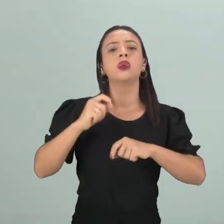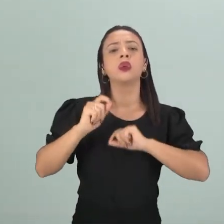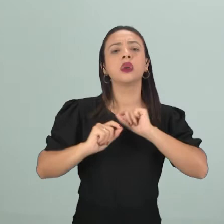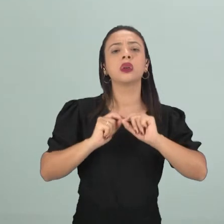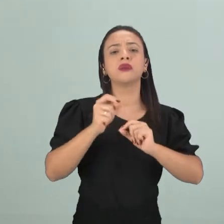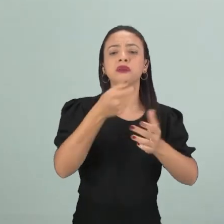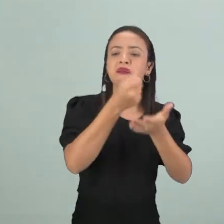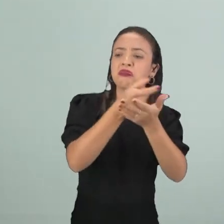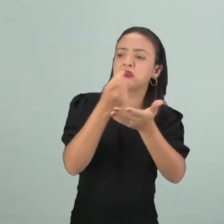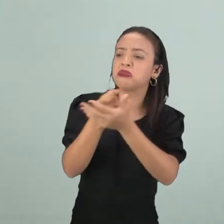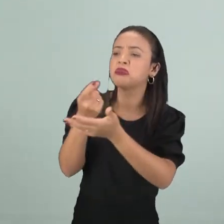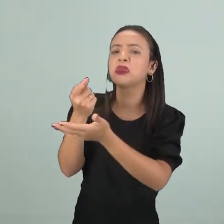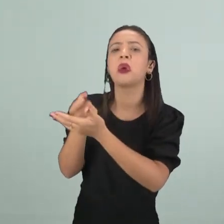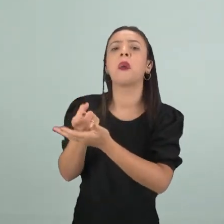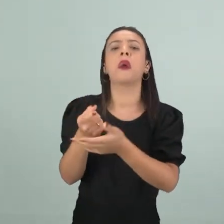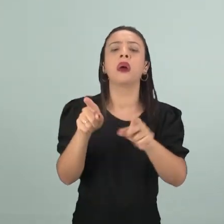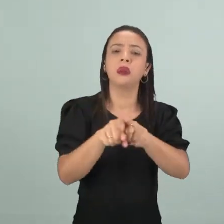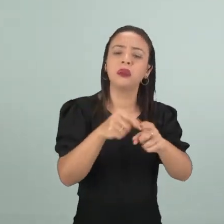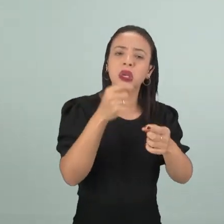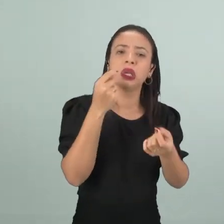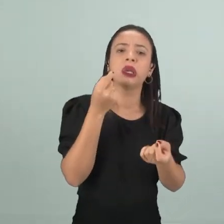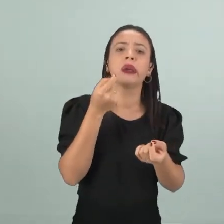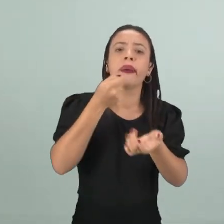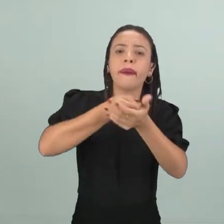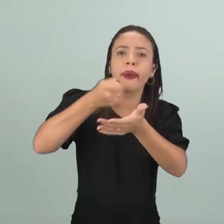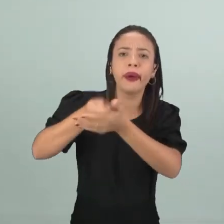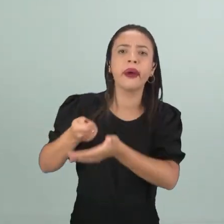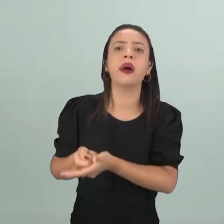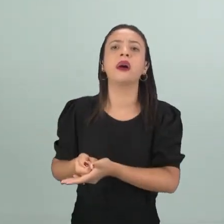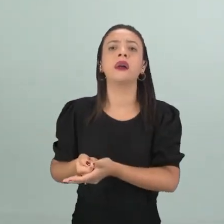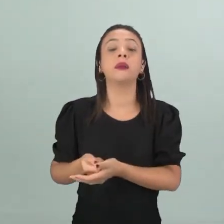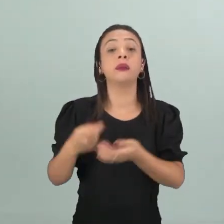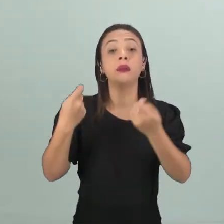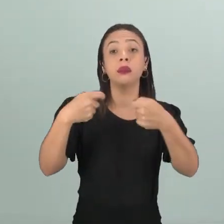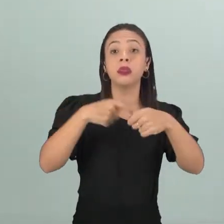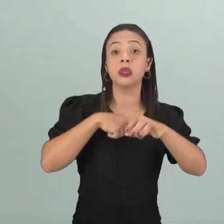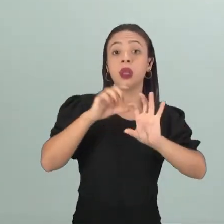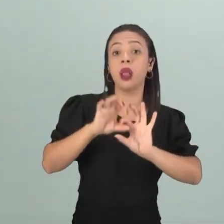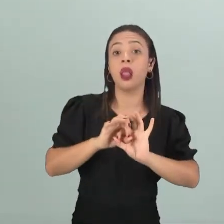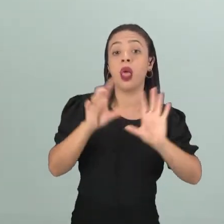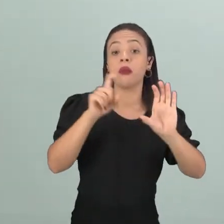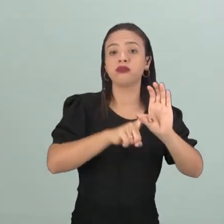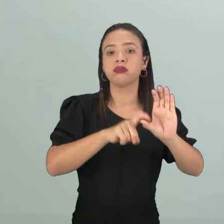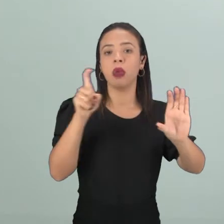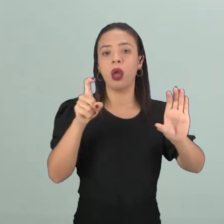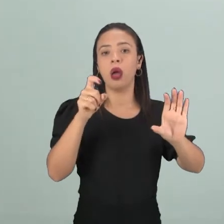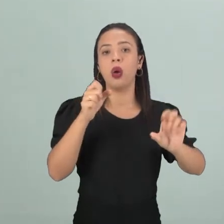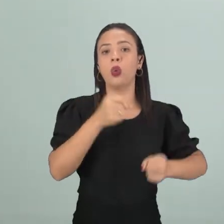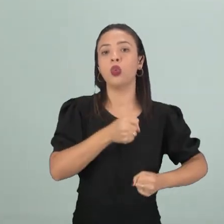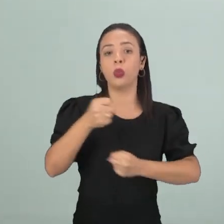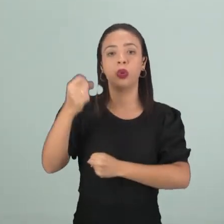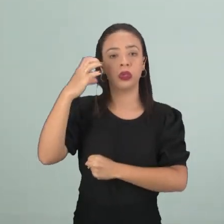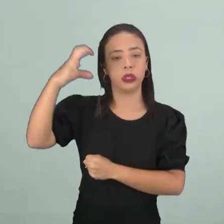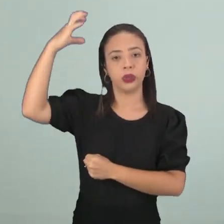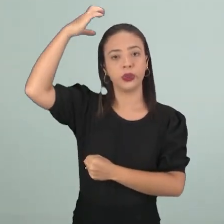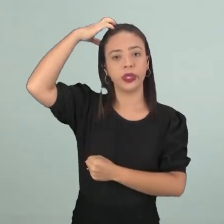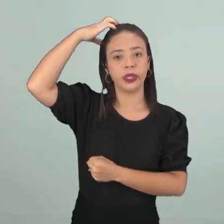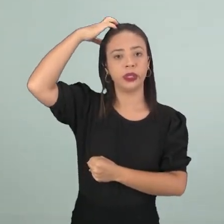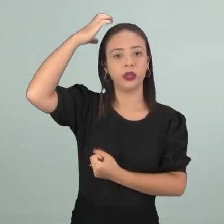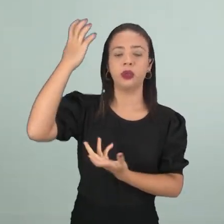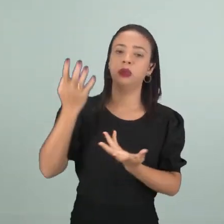atividades econômicas e que essa liberdade ela tinha que independer do poder do rei. Então, o rei não poderia